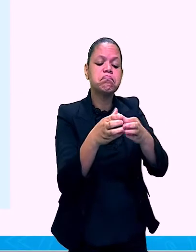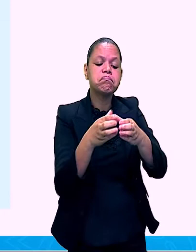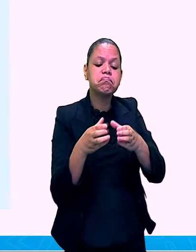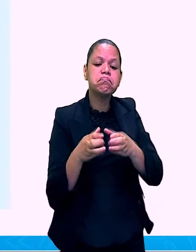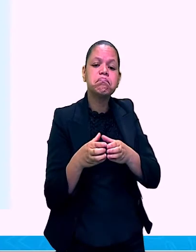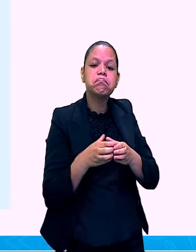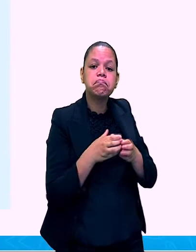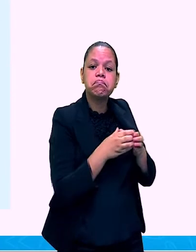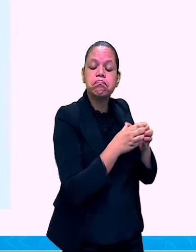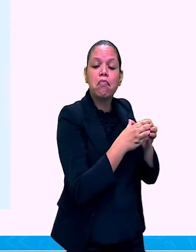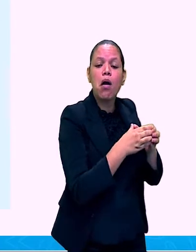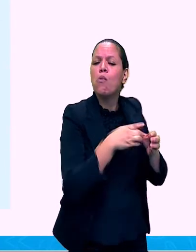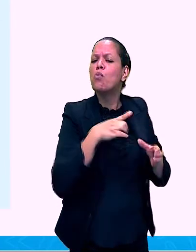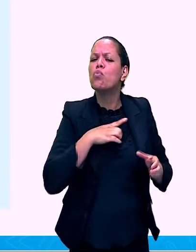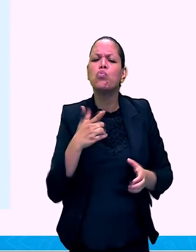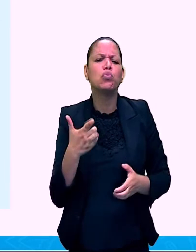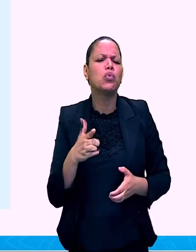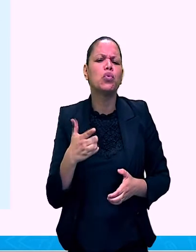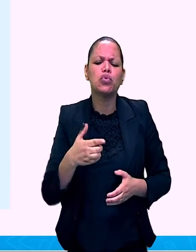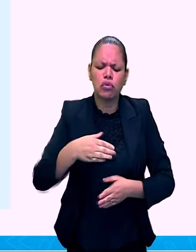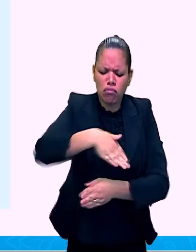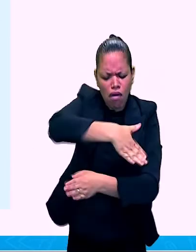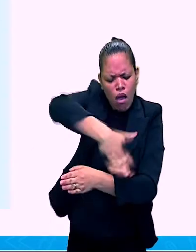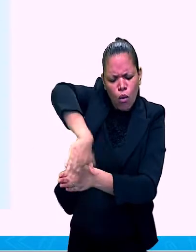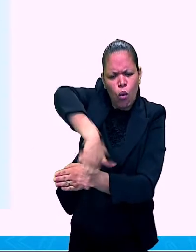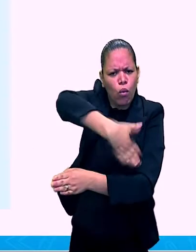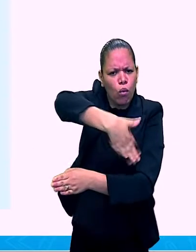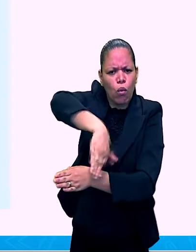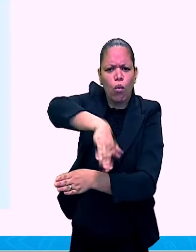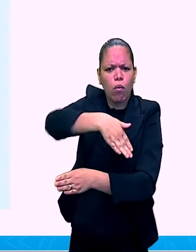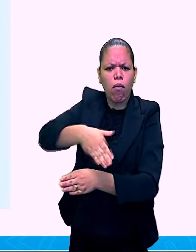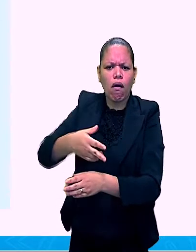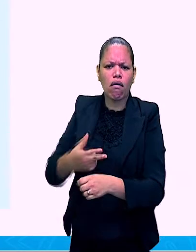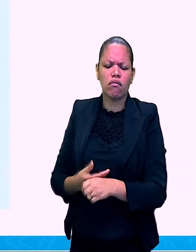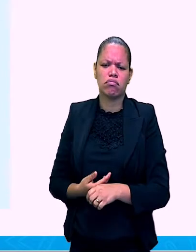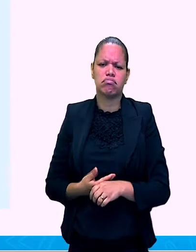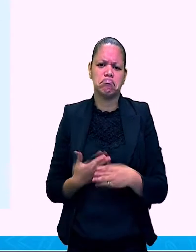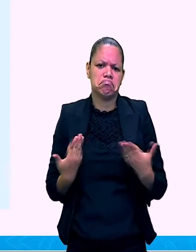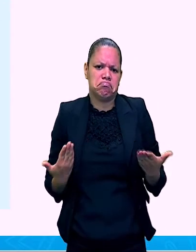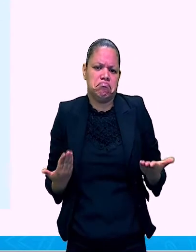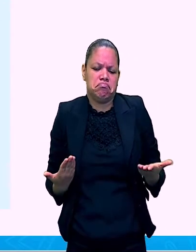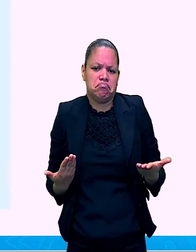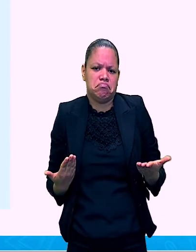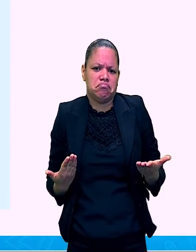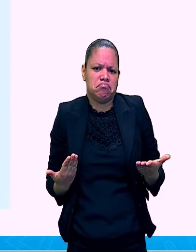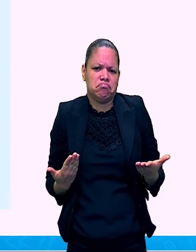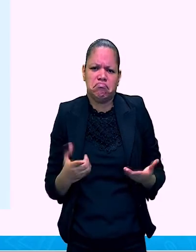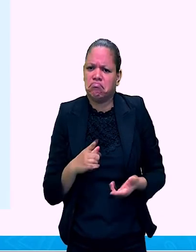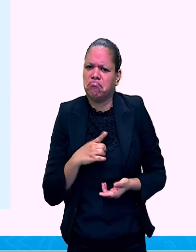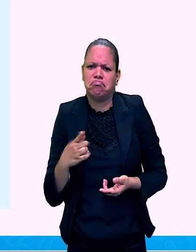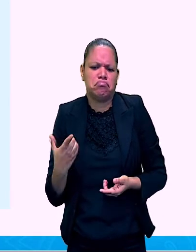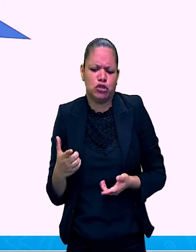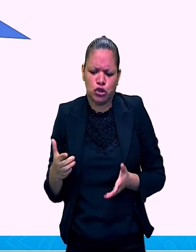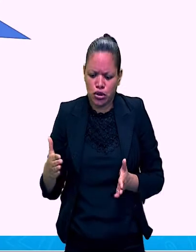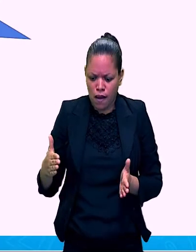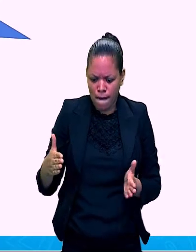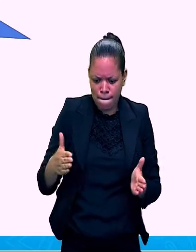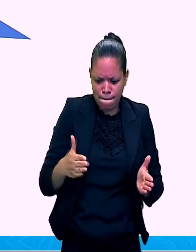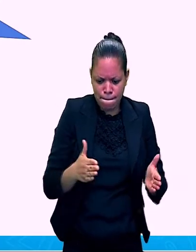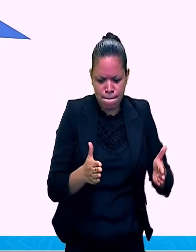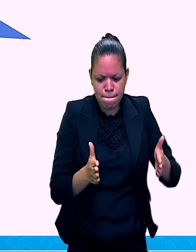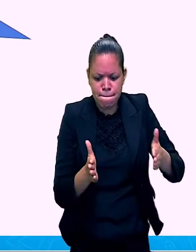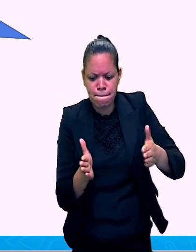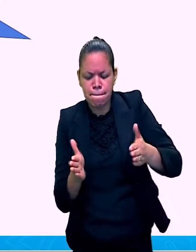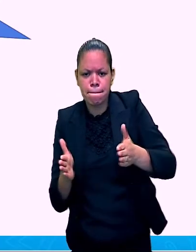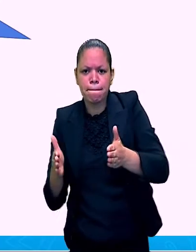Eles ficavam ali perto do mar, perto do rio, procuravam uma água, né? Mas não tinha estradas, não tinha vias. O